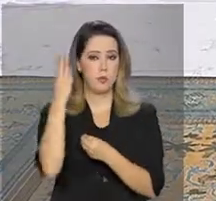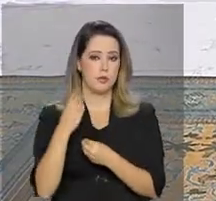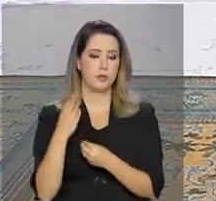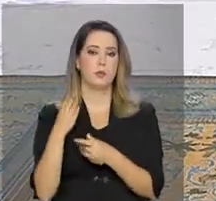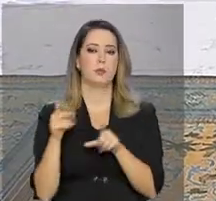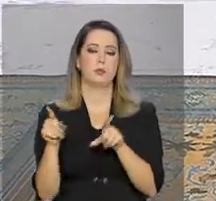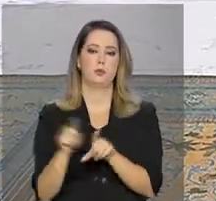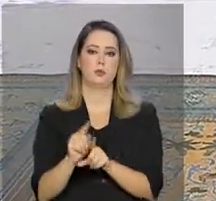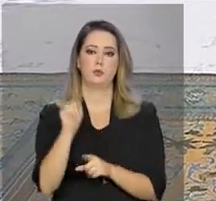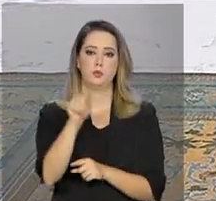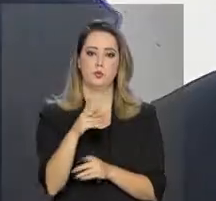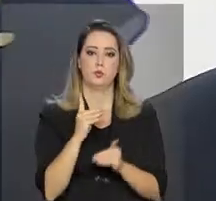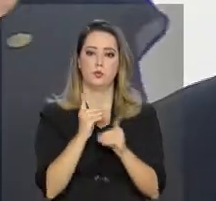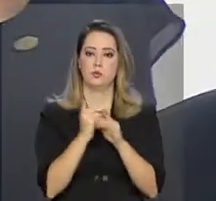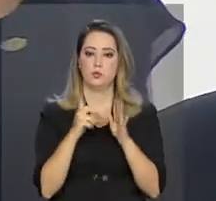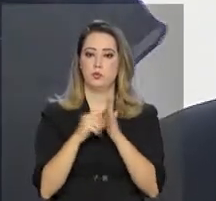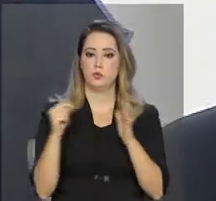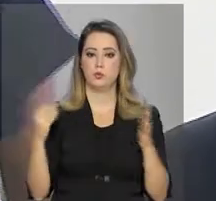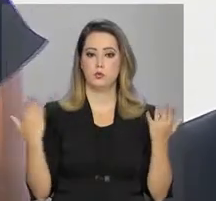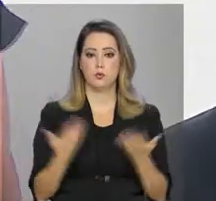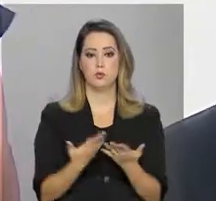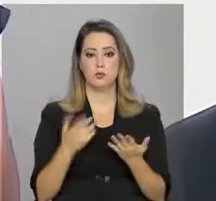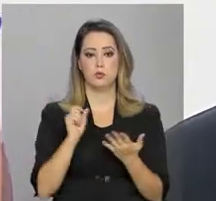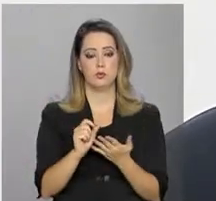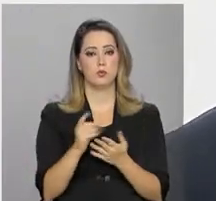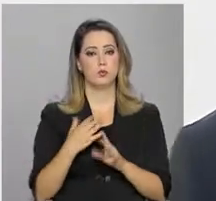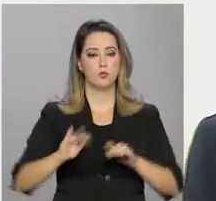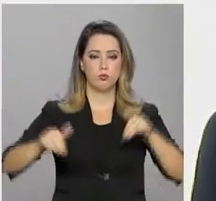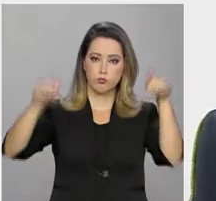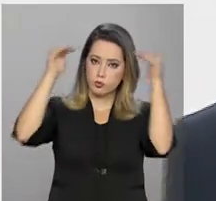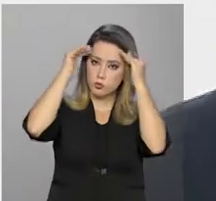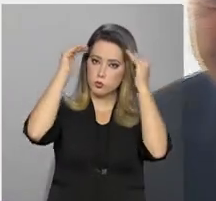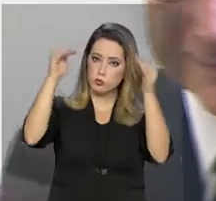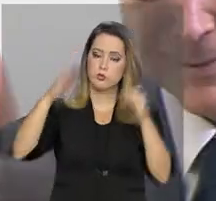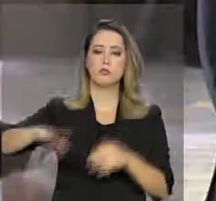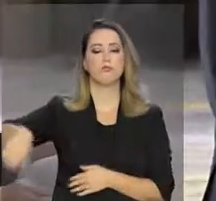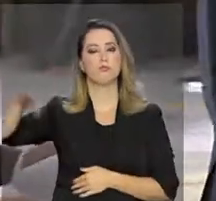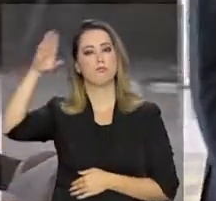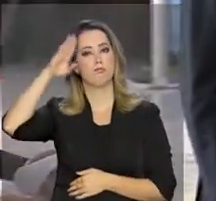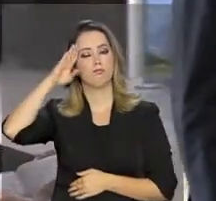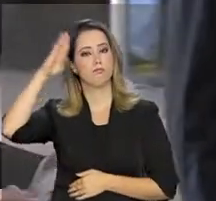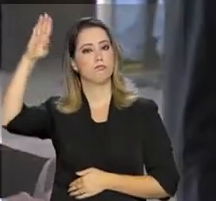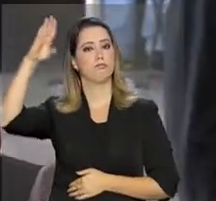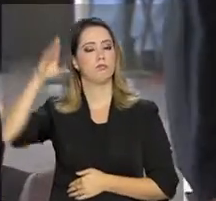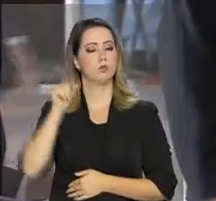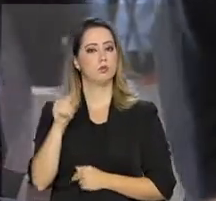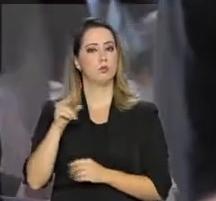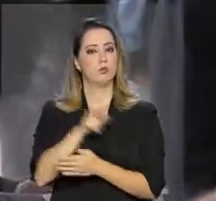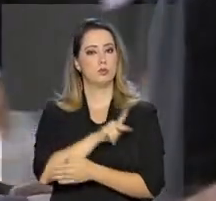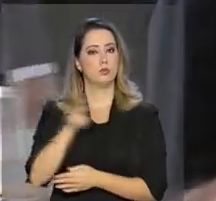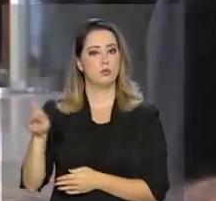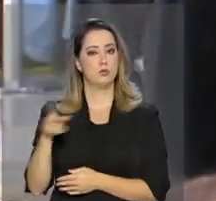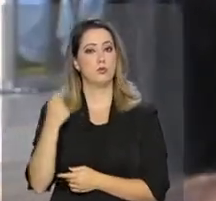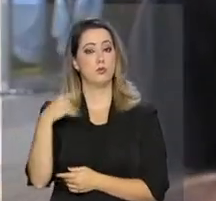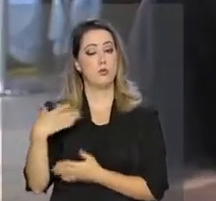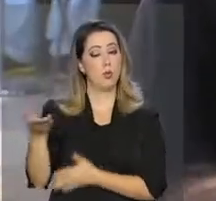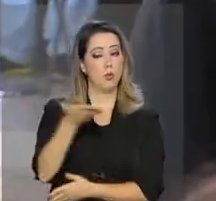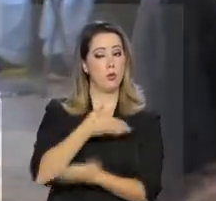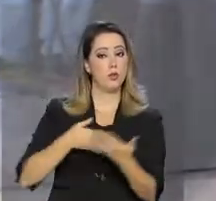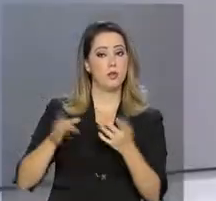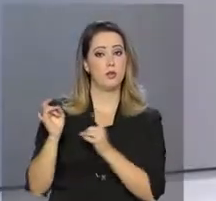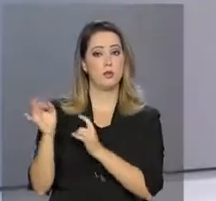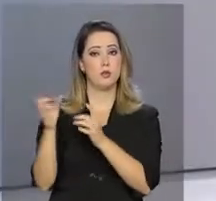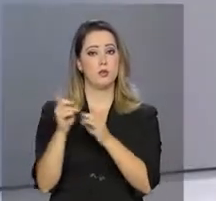do planalto ainda na manhã de hoje com honras de chefe de estado o intercâmbio comercial entre brasil e bolívia